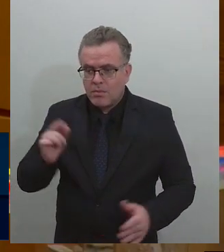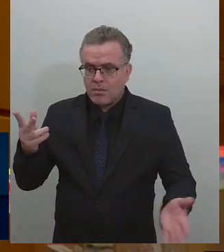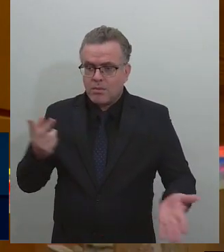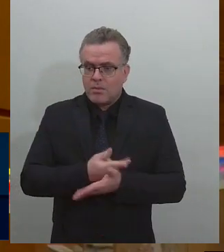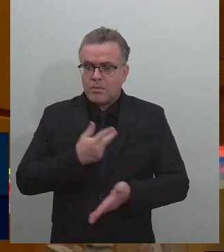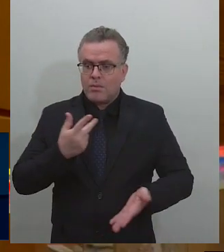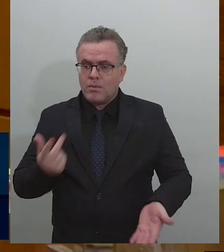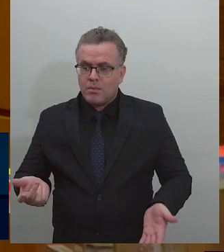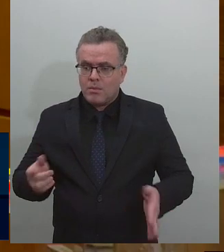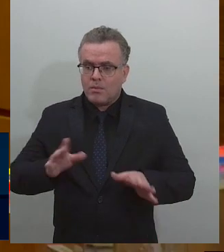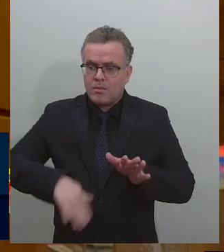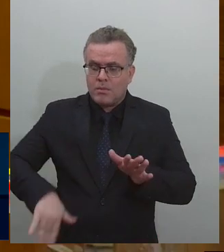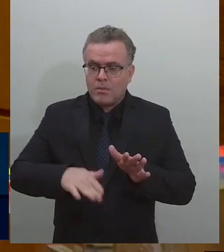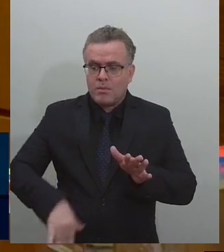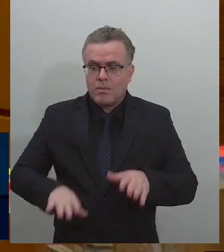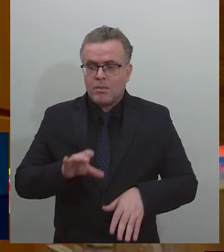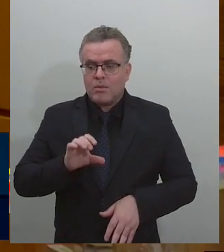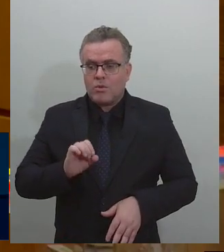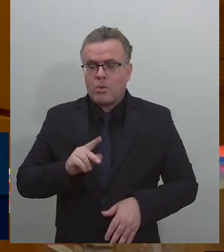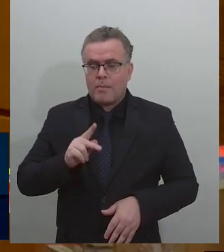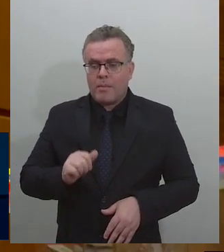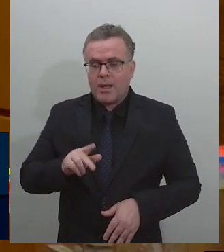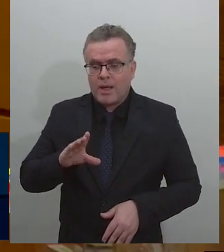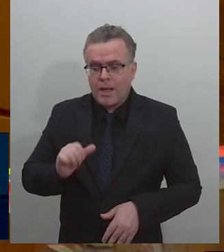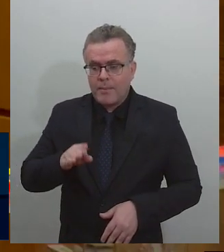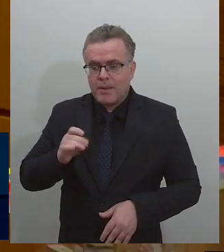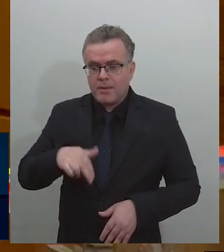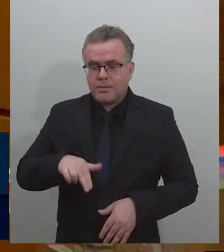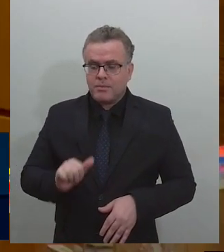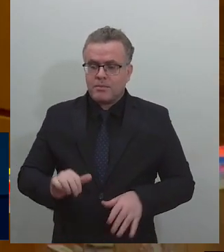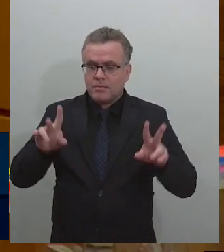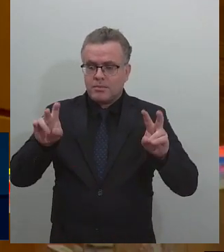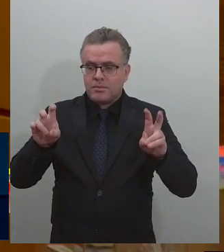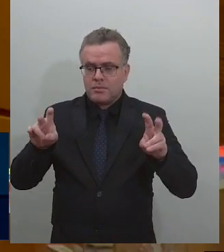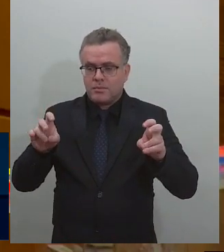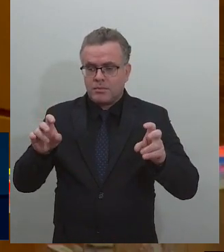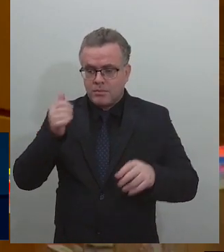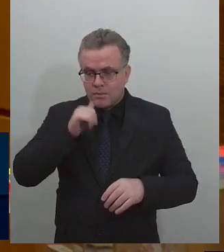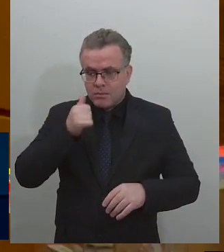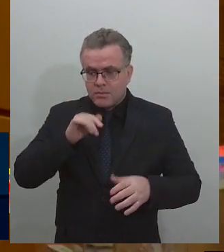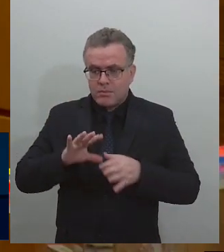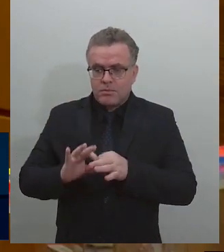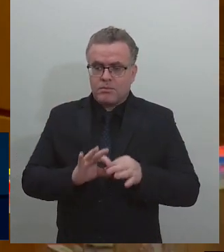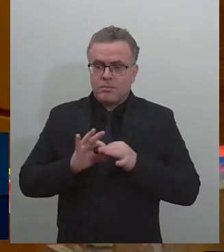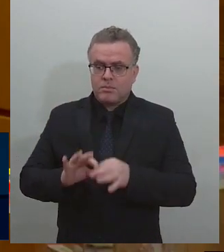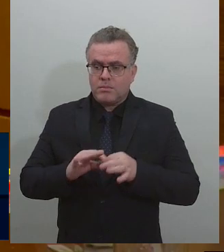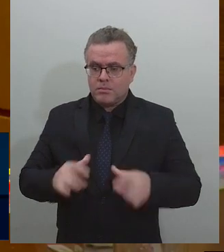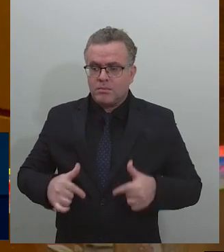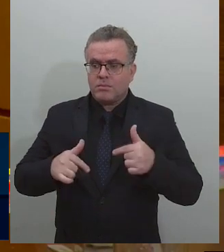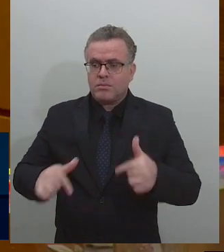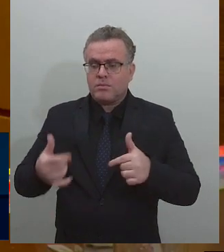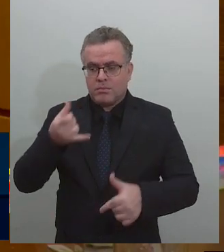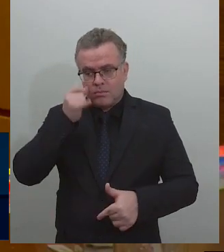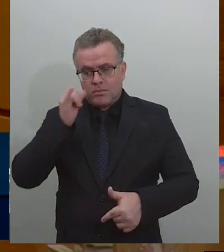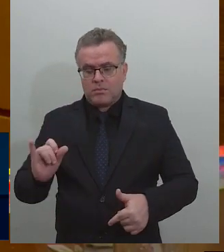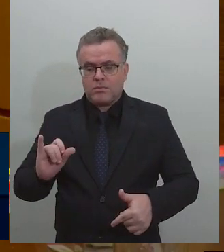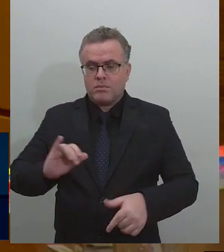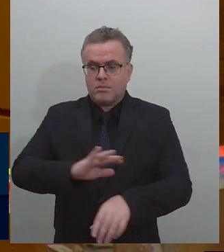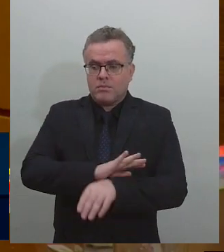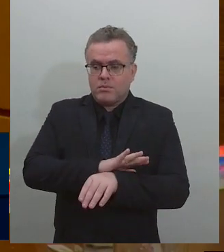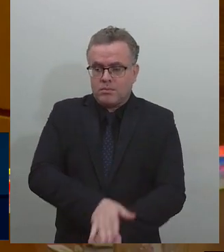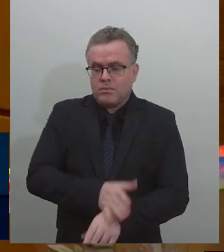com o tema Mulheres Negras Unidas contra o Racismo e contra todas as formas de